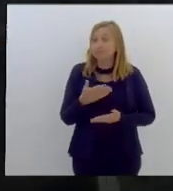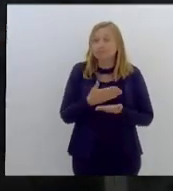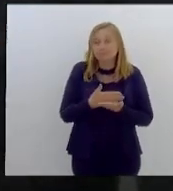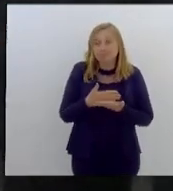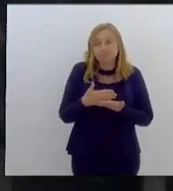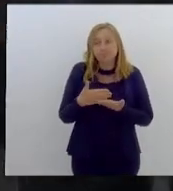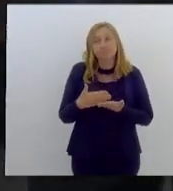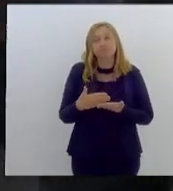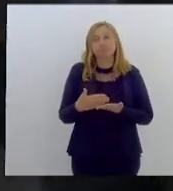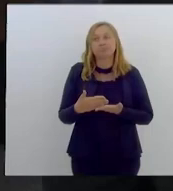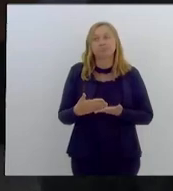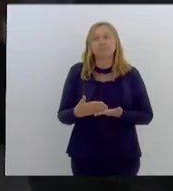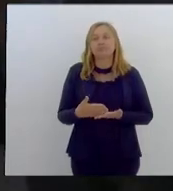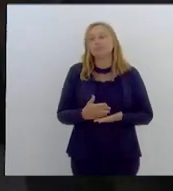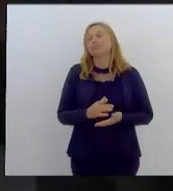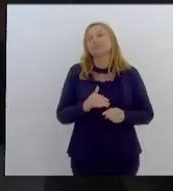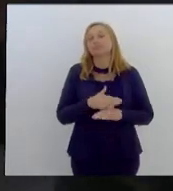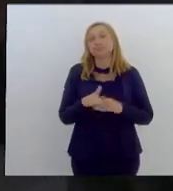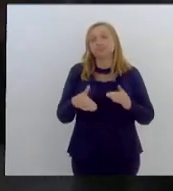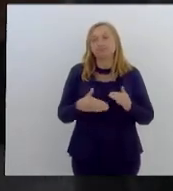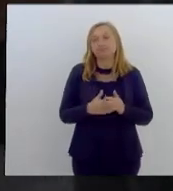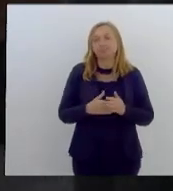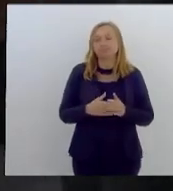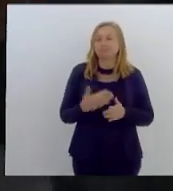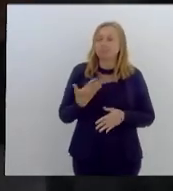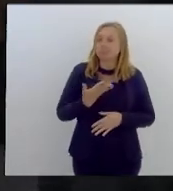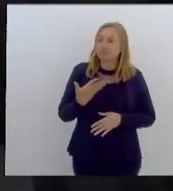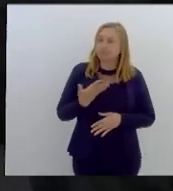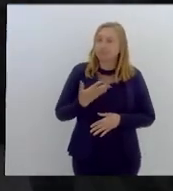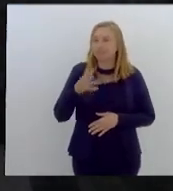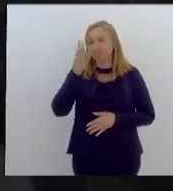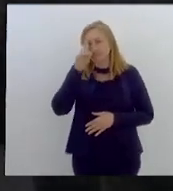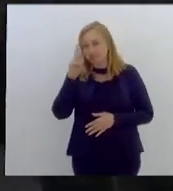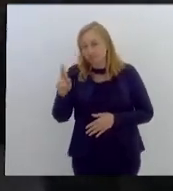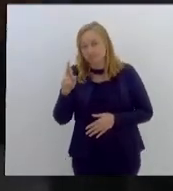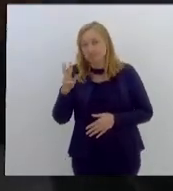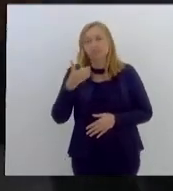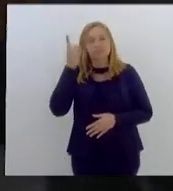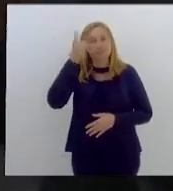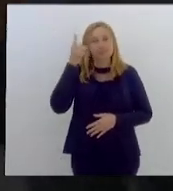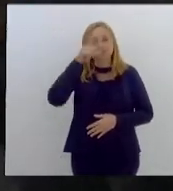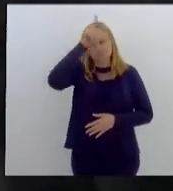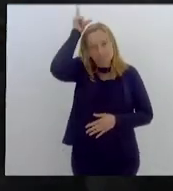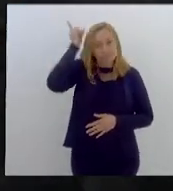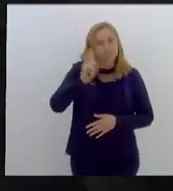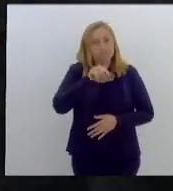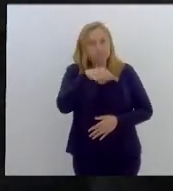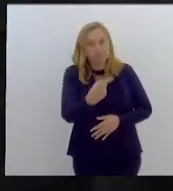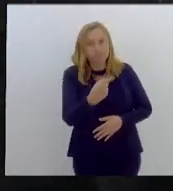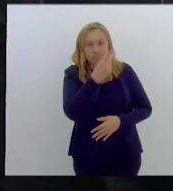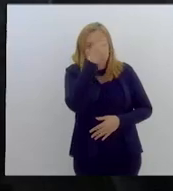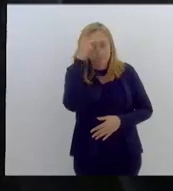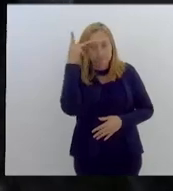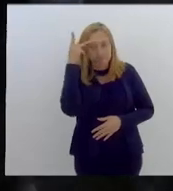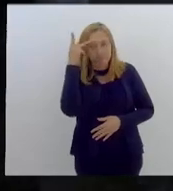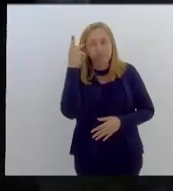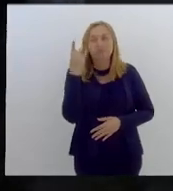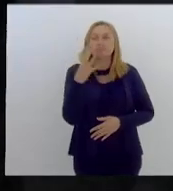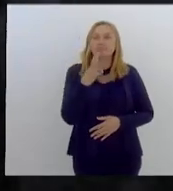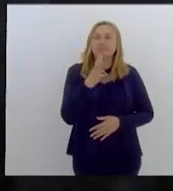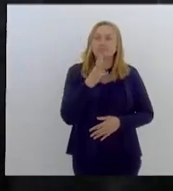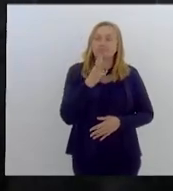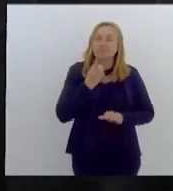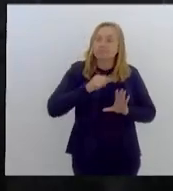o início, que todos os companheiros aqui, o senhor, o doutor Luiz Paulo e os demais, são pessoas que têm um